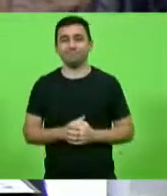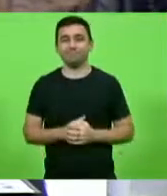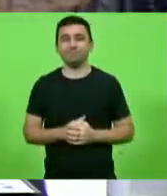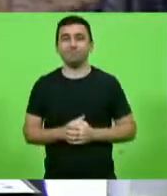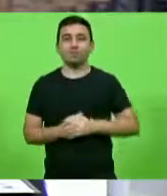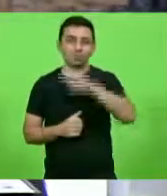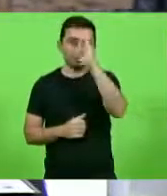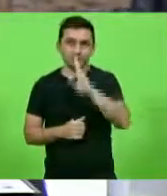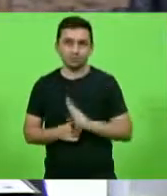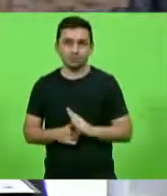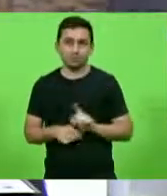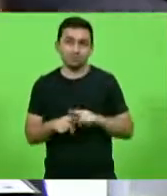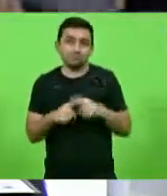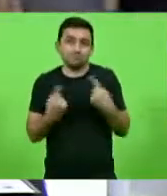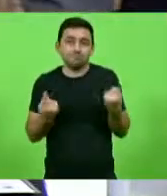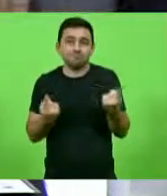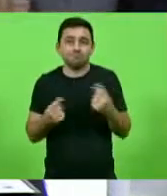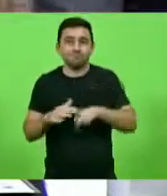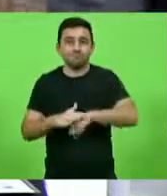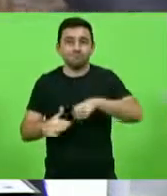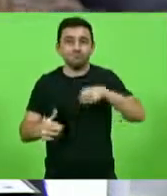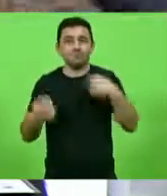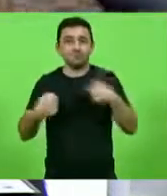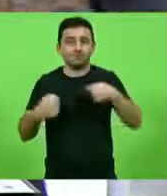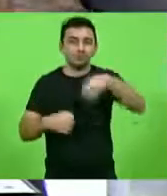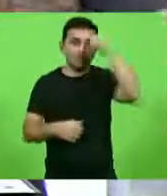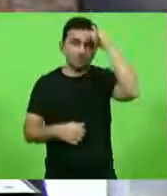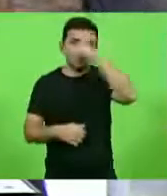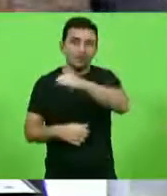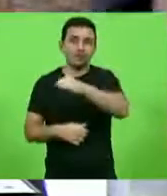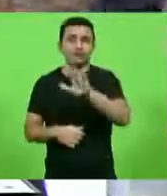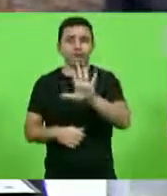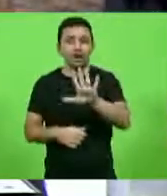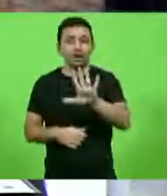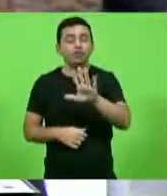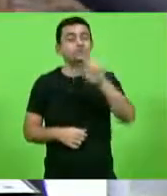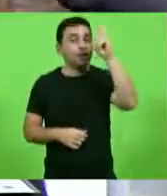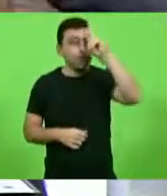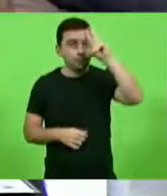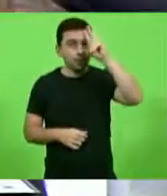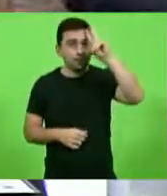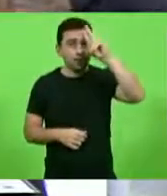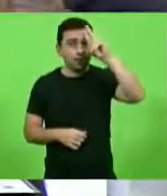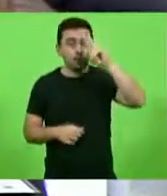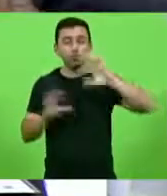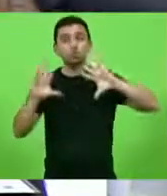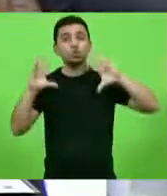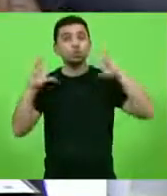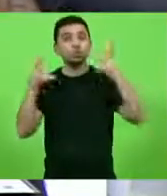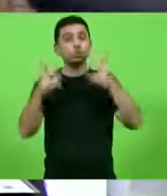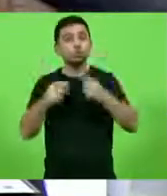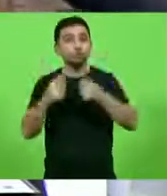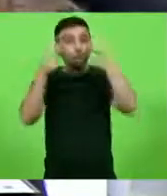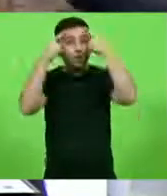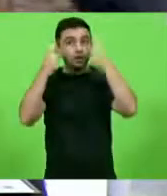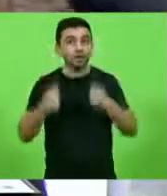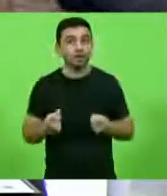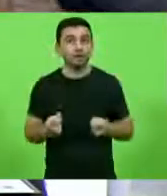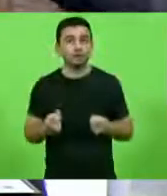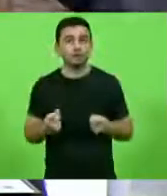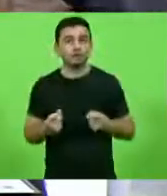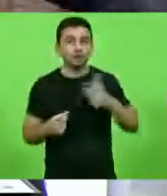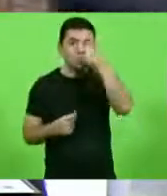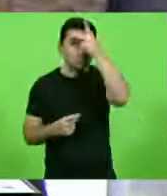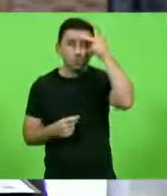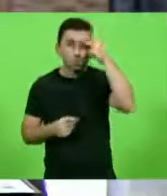Essa índole mais agressiva. É lógico que tem que combater, mas a violência como um todo, para todos, todas as